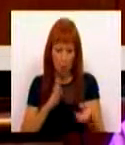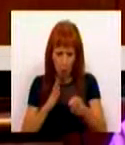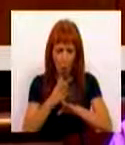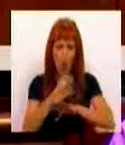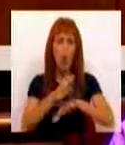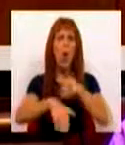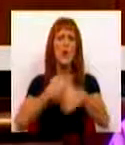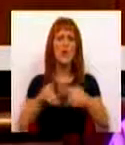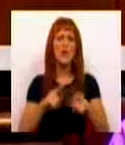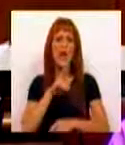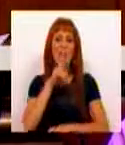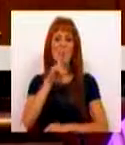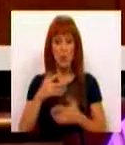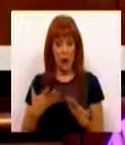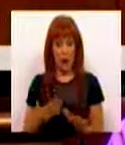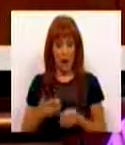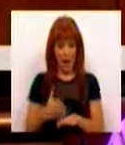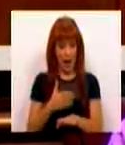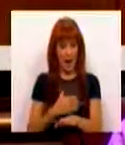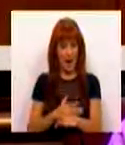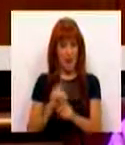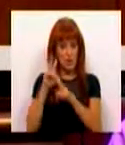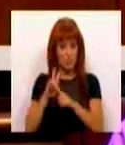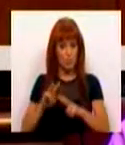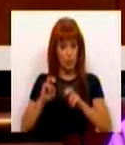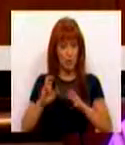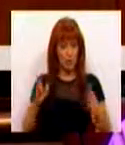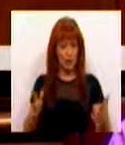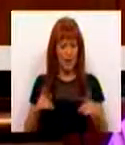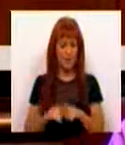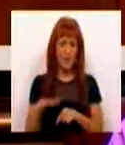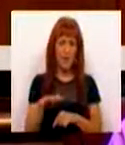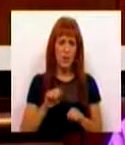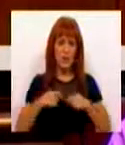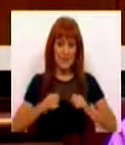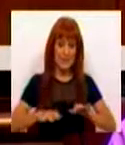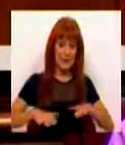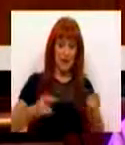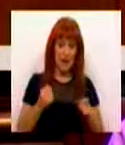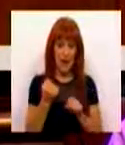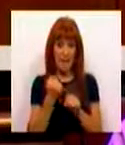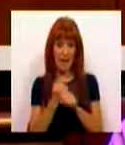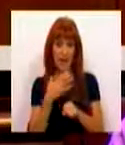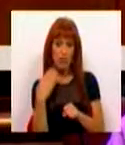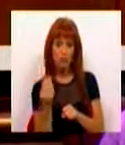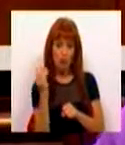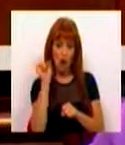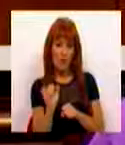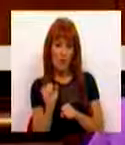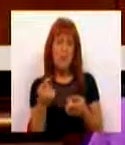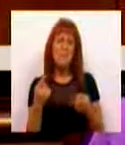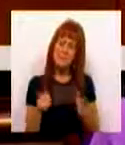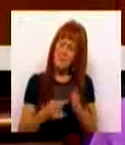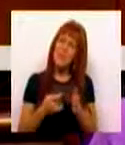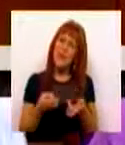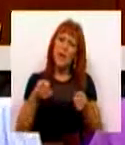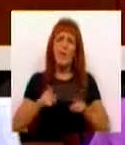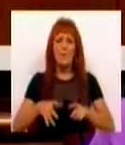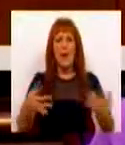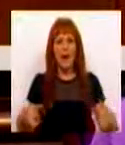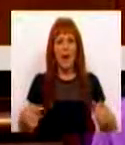continuidade às respostas já anteriormente encontradas no âmbito da iniciativa Emprego Jovem, mas é necessário